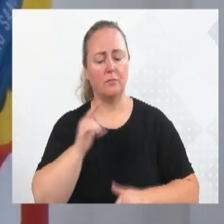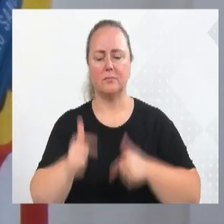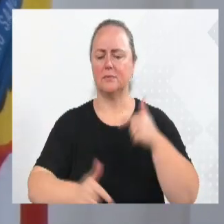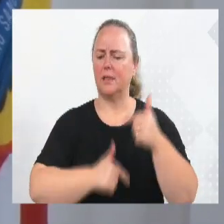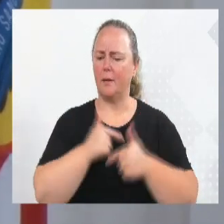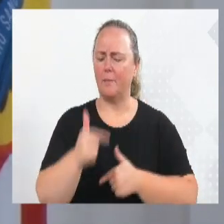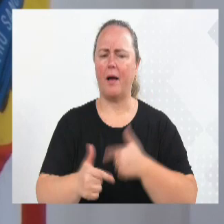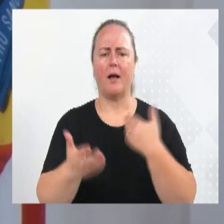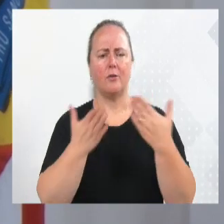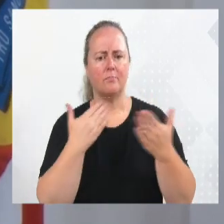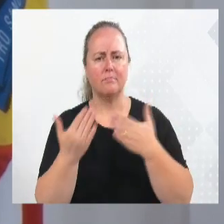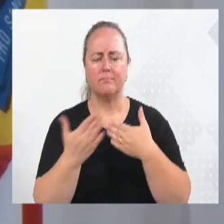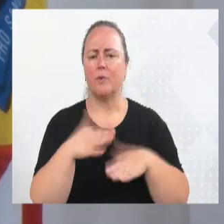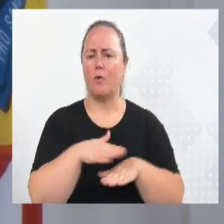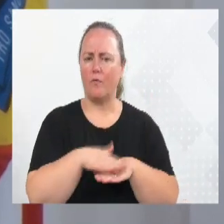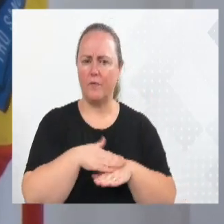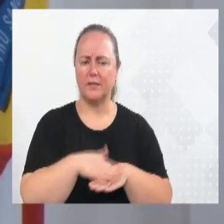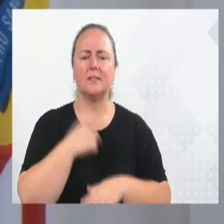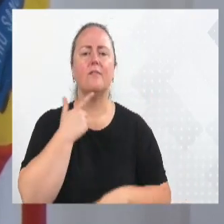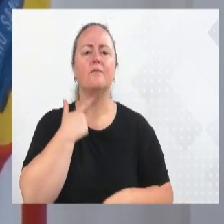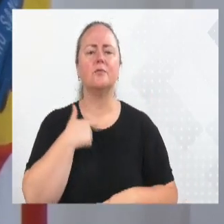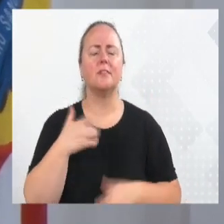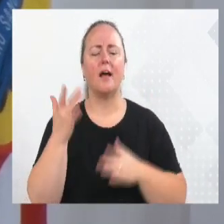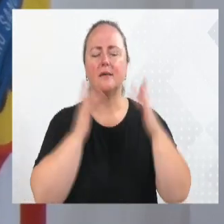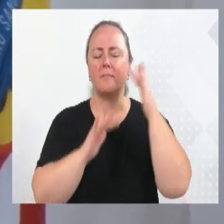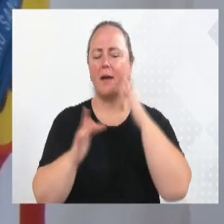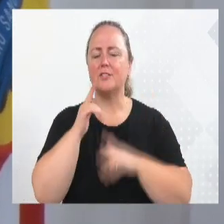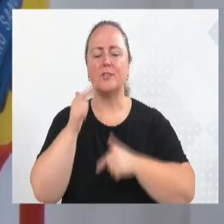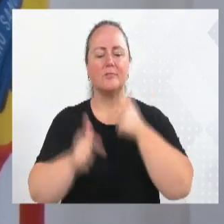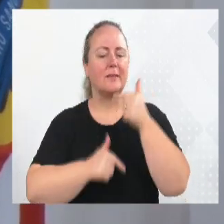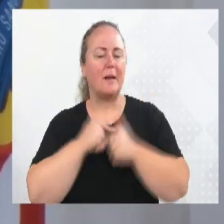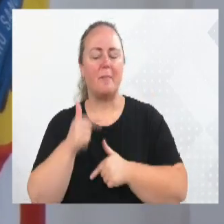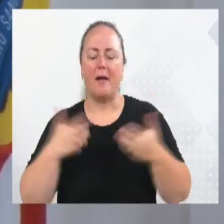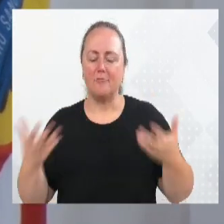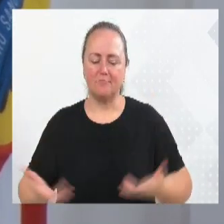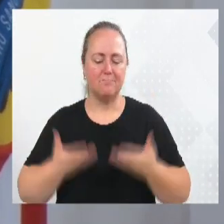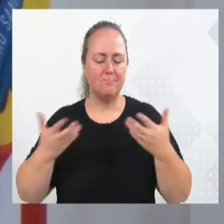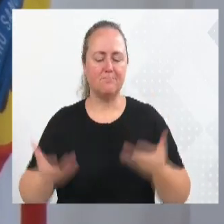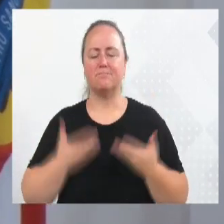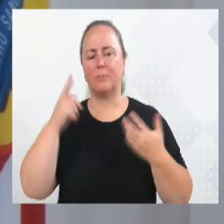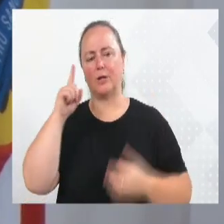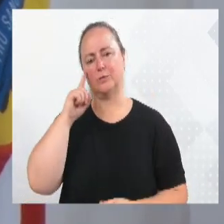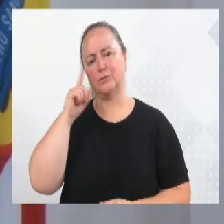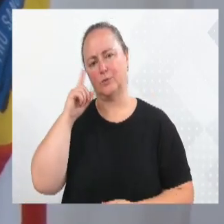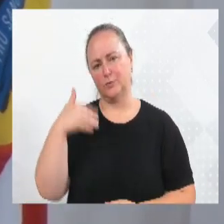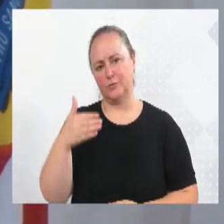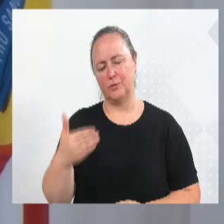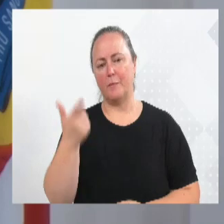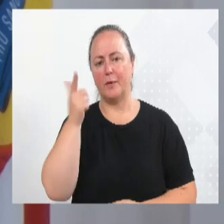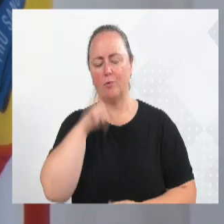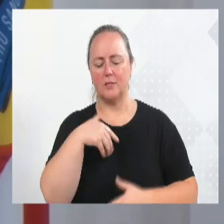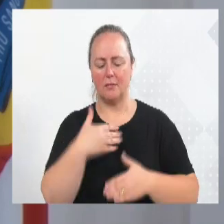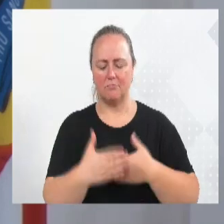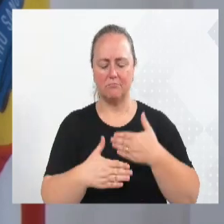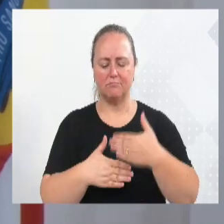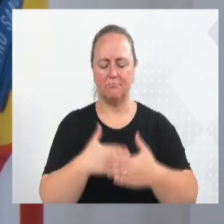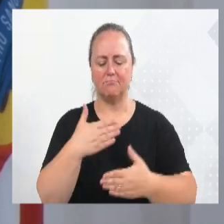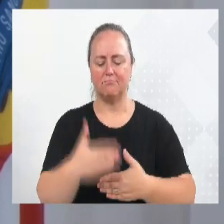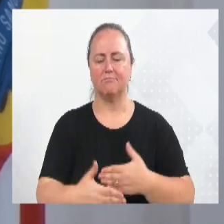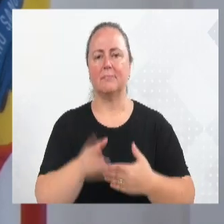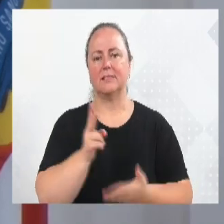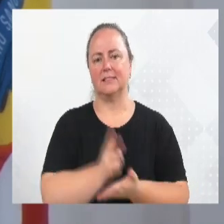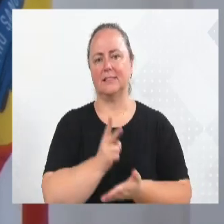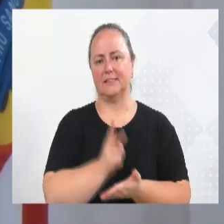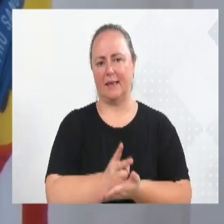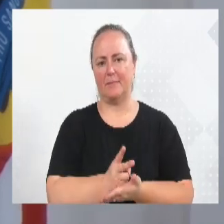de alugar existe a vontade de fazer existe a paixão por causa que deve nos motivar todos os dias para que a gente possa dar um passinho um passo de